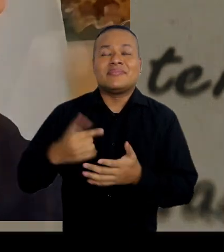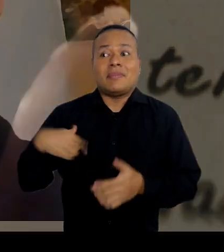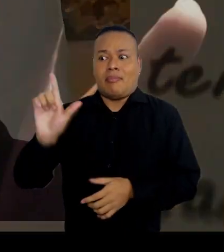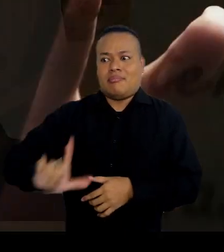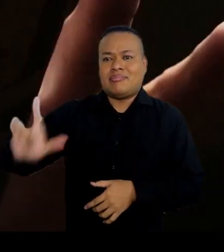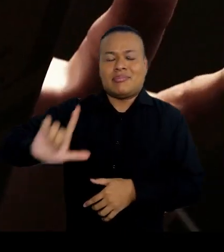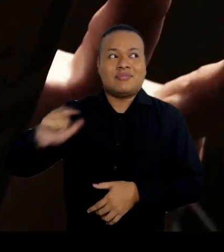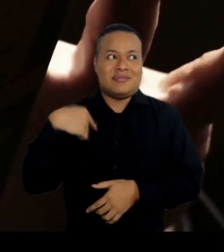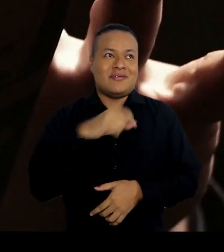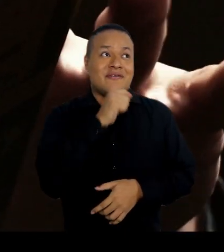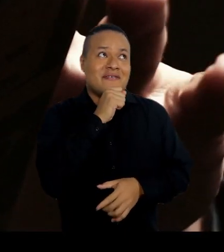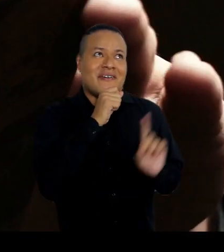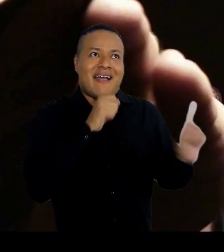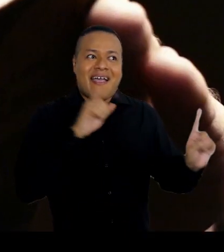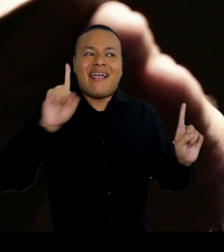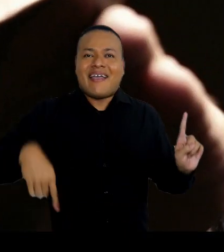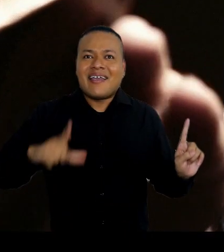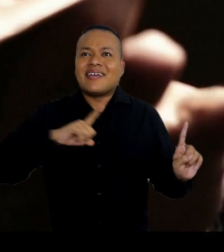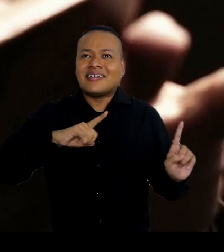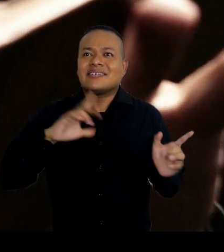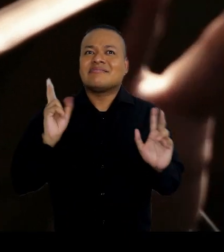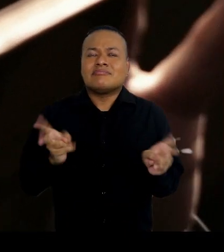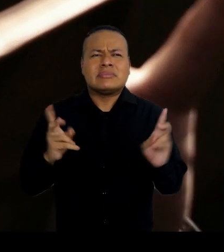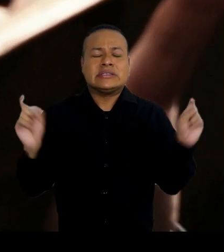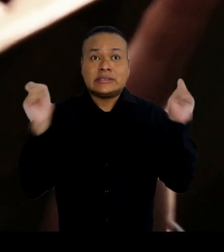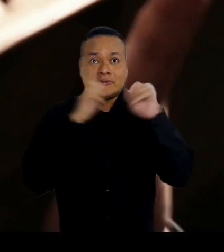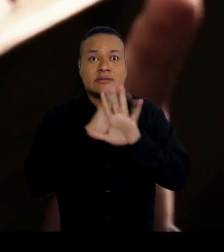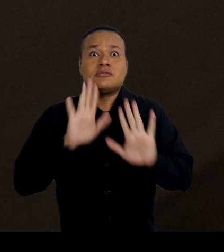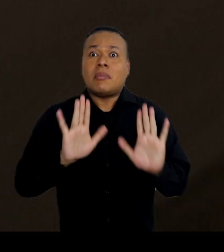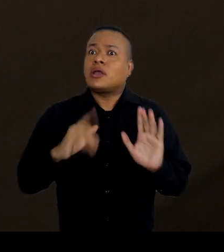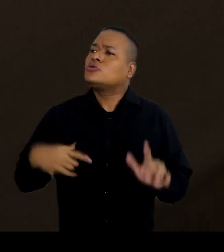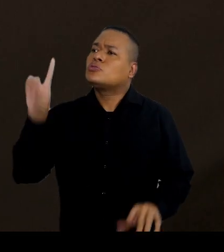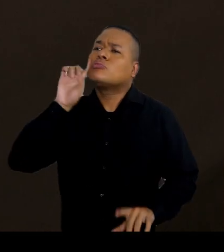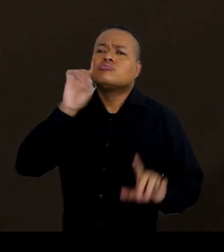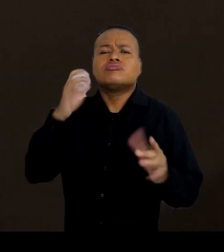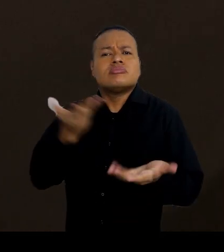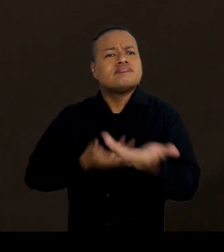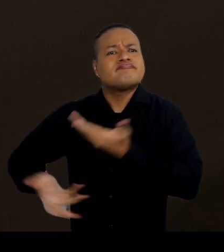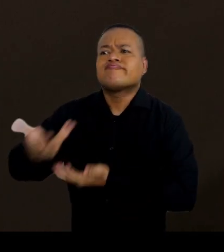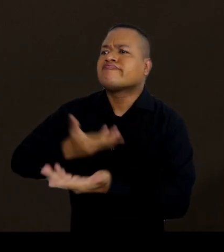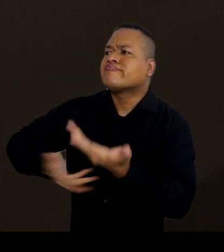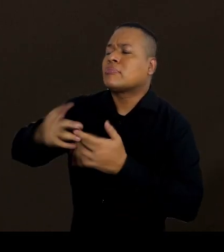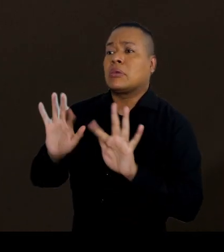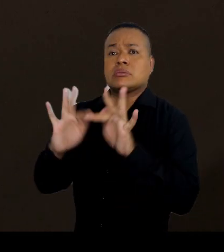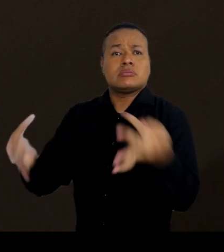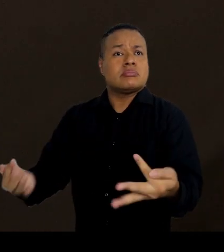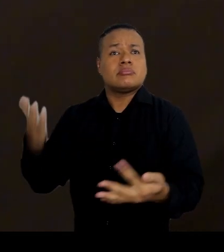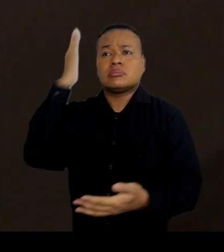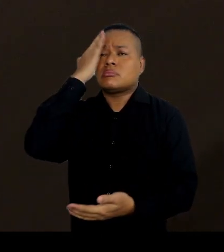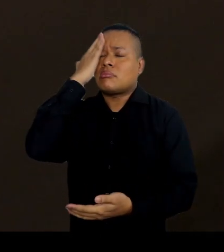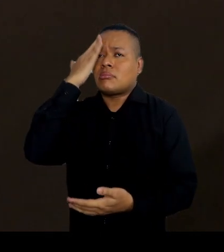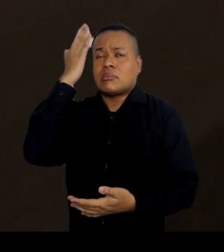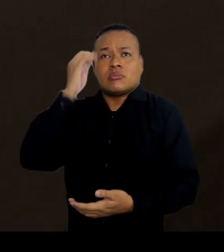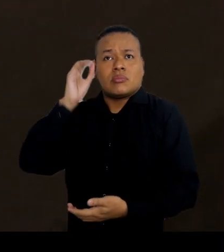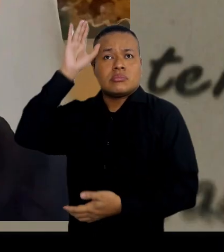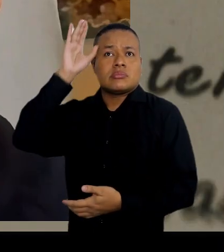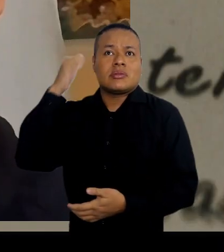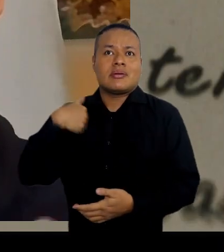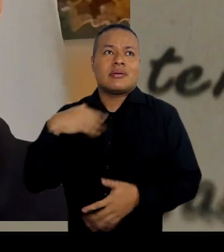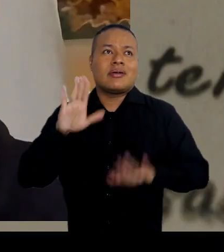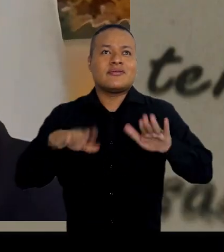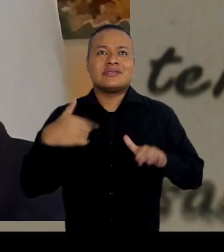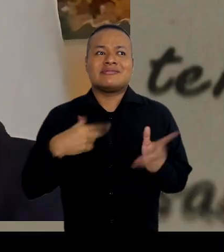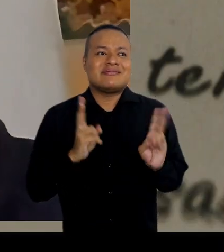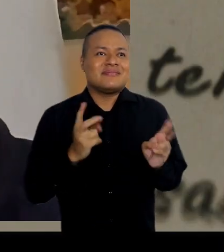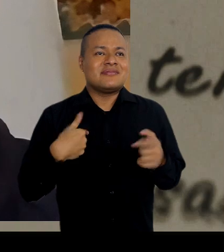que a literatura do meu avô é uma literatura extremamente densa. O trato do dia a dia, uma dinâmica muito simples de se ter. Então que a